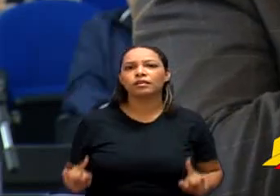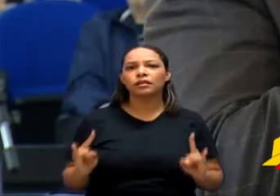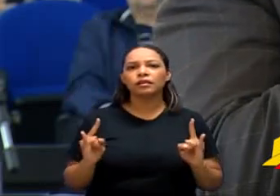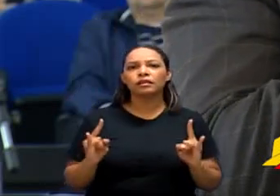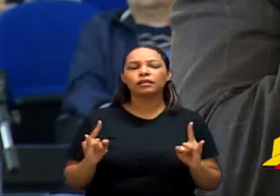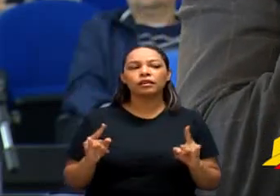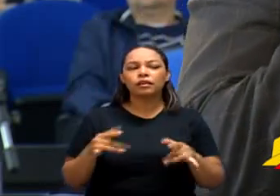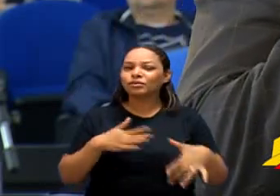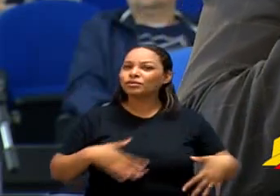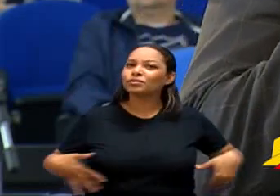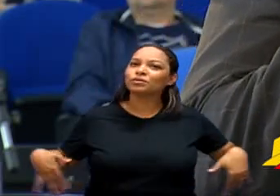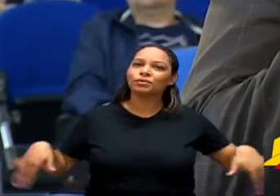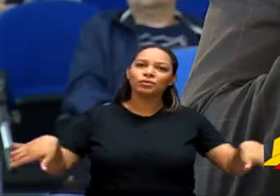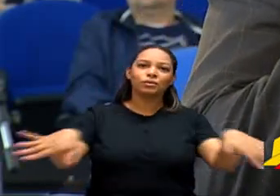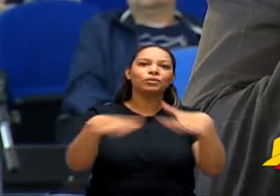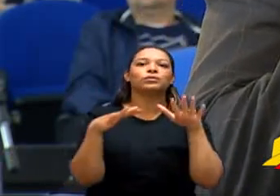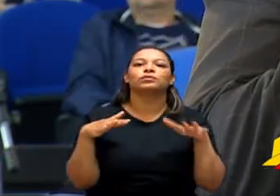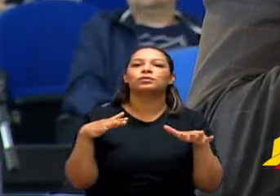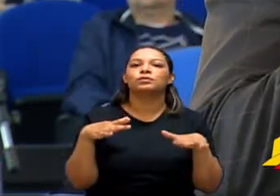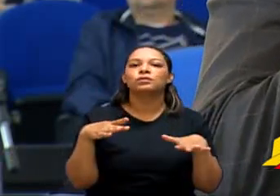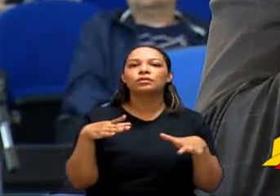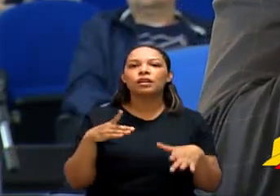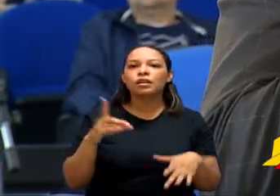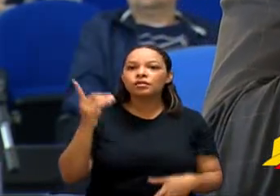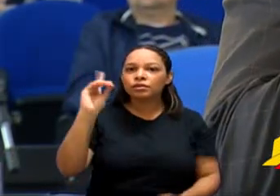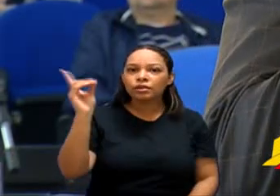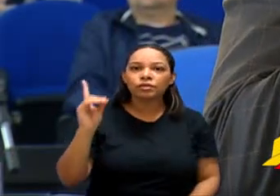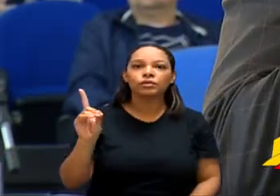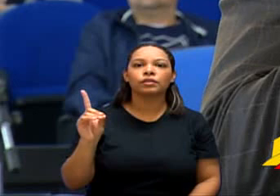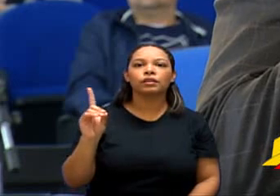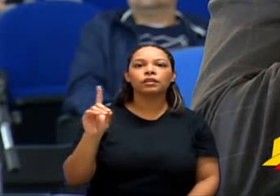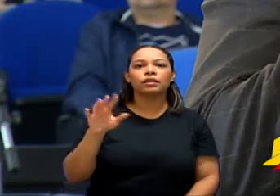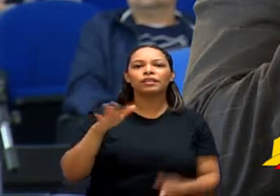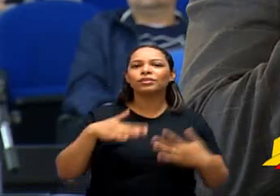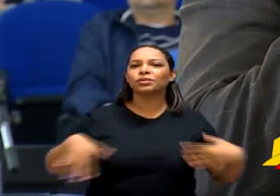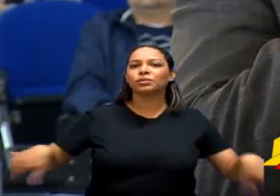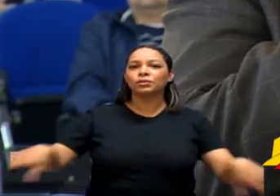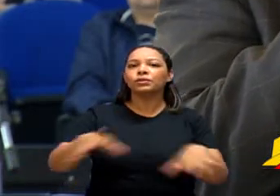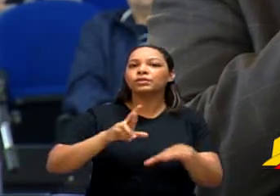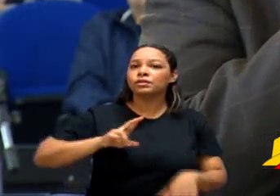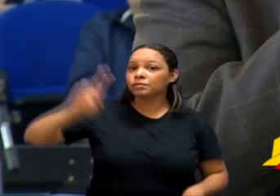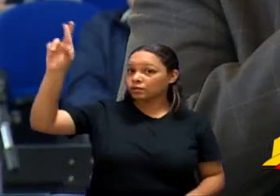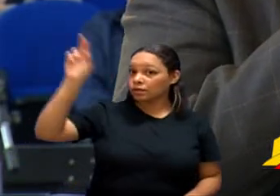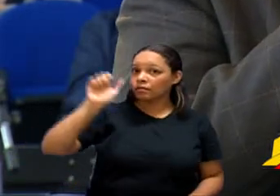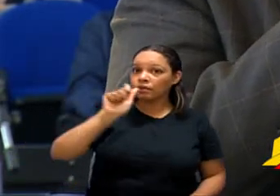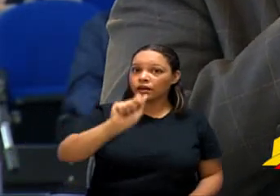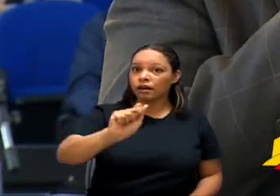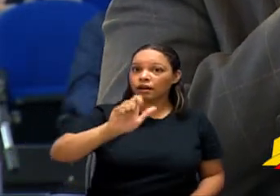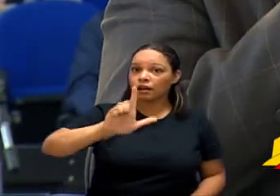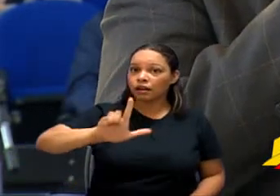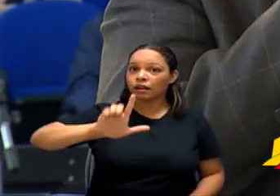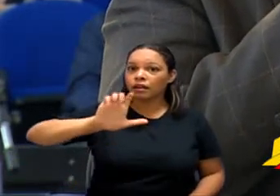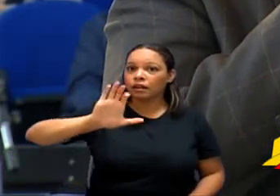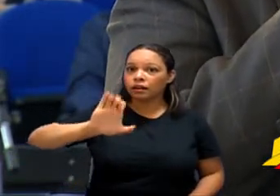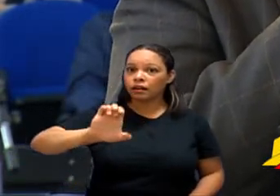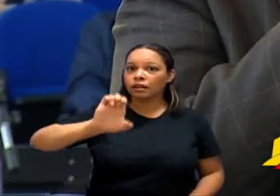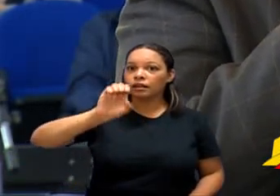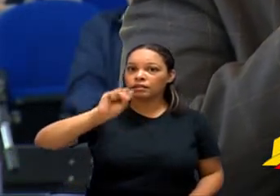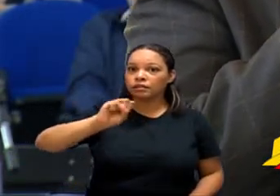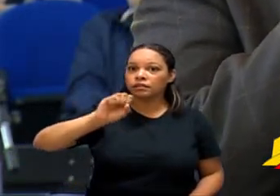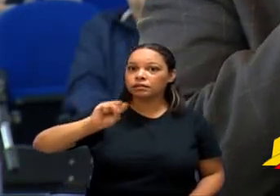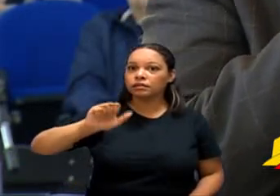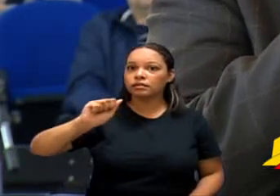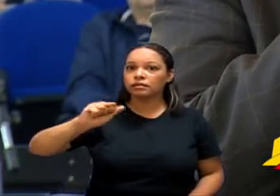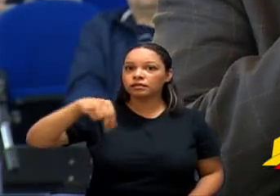barganheiros e, mais uma vez, a toda a diretoria, legal, com, encabeçada pela Alessandra. Então, vamos votar, sim, essa doação. Legal. Vamos mostrar